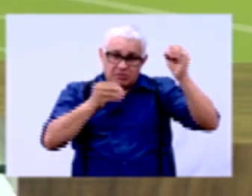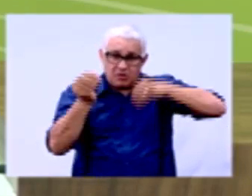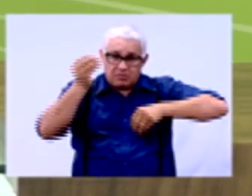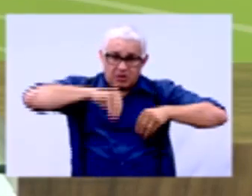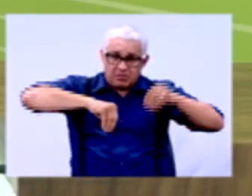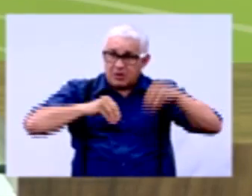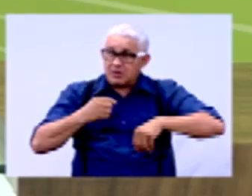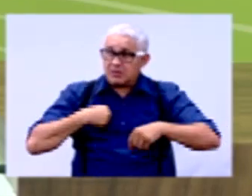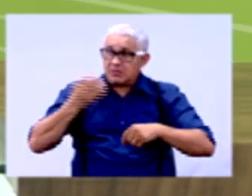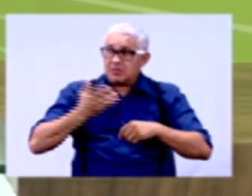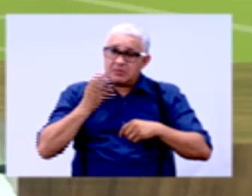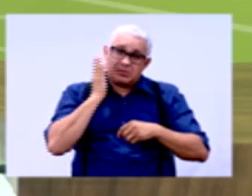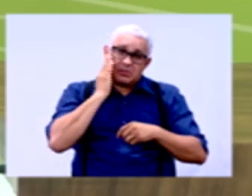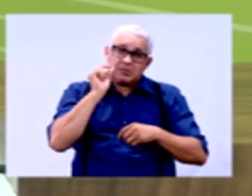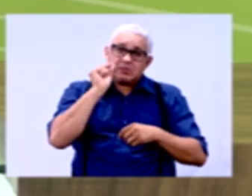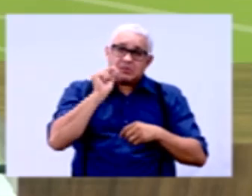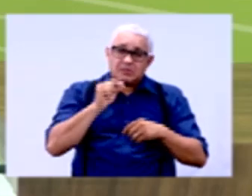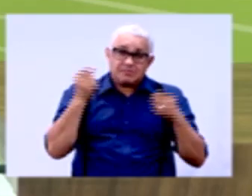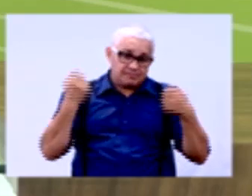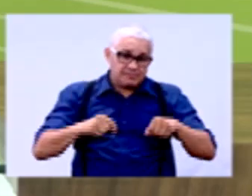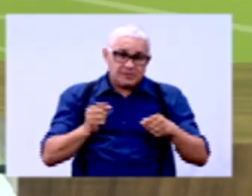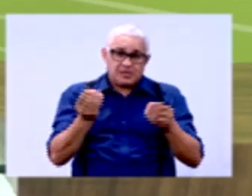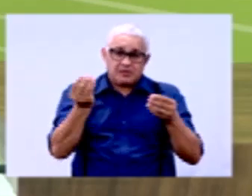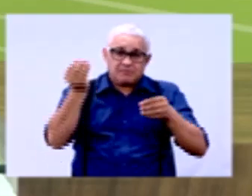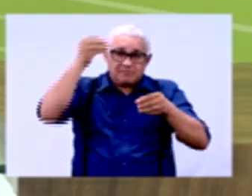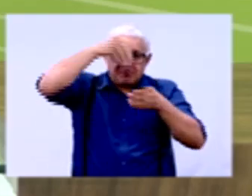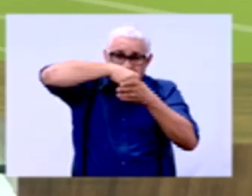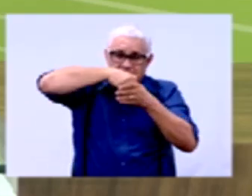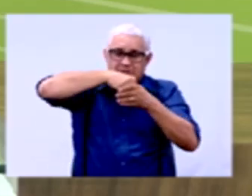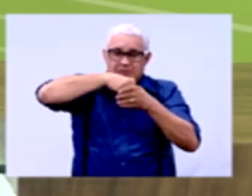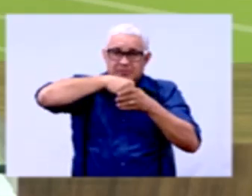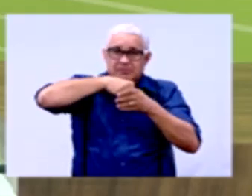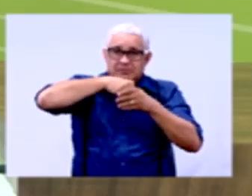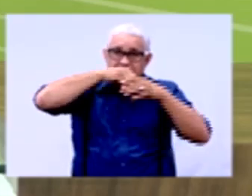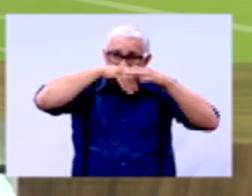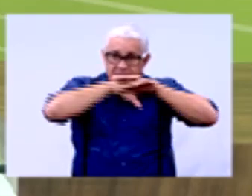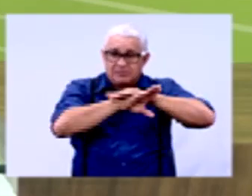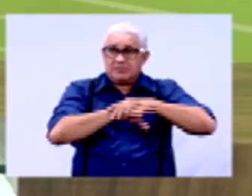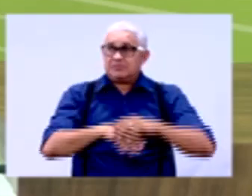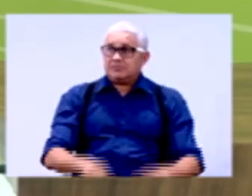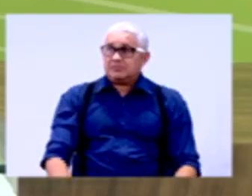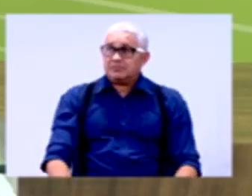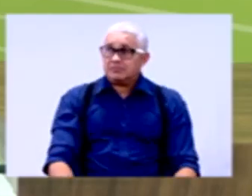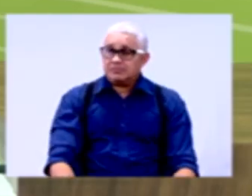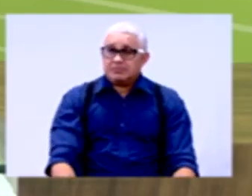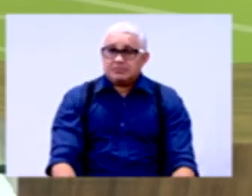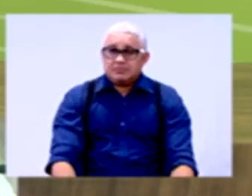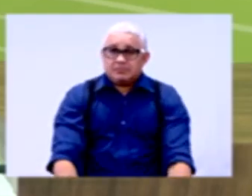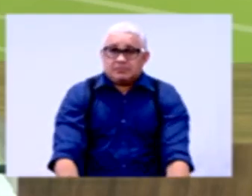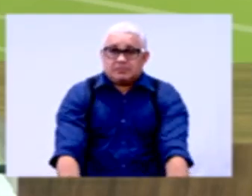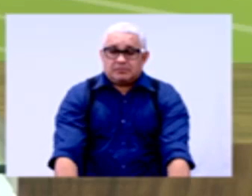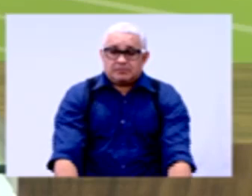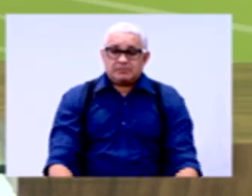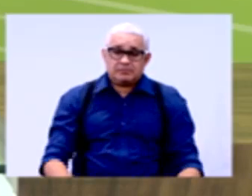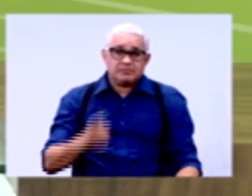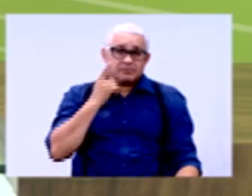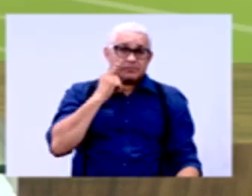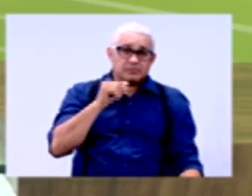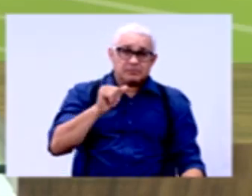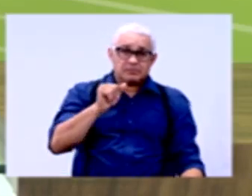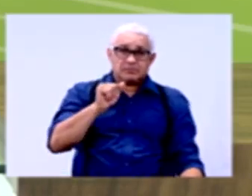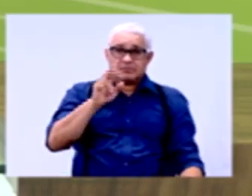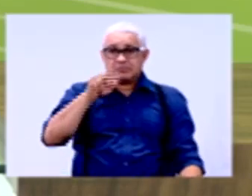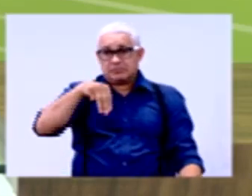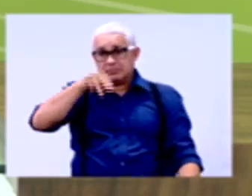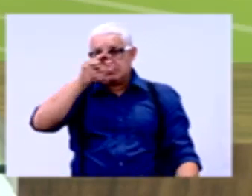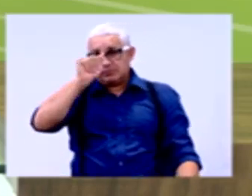Então, ele saber o que ele precisa reservar para guardar. Tá? Então, nós vimos aí, então, o armazenamento de informações no campo